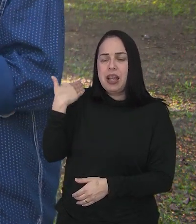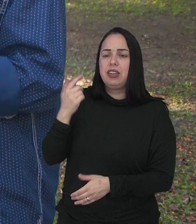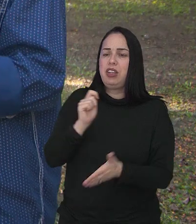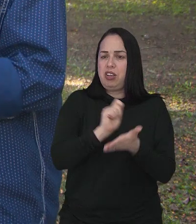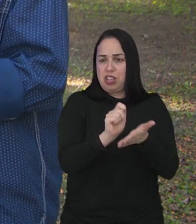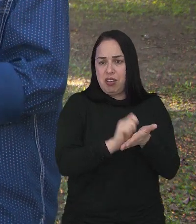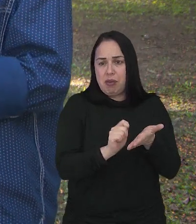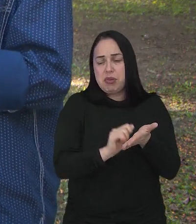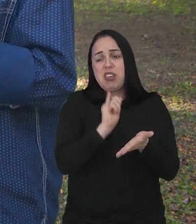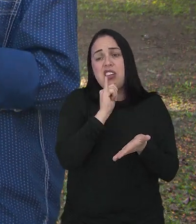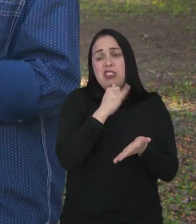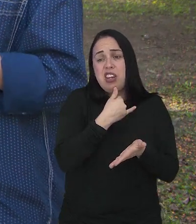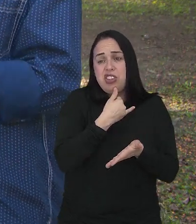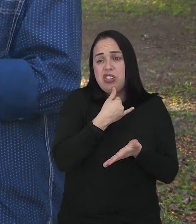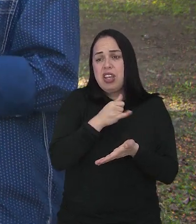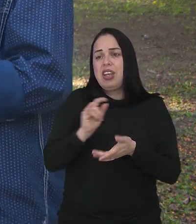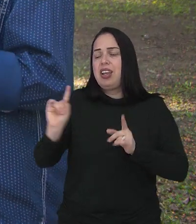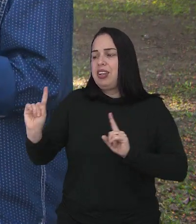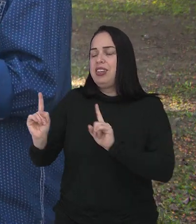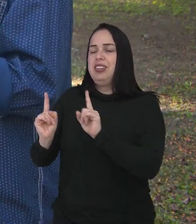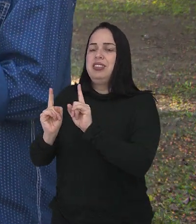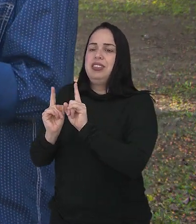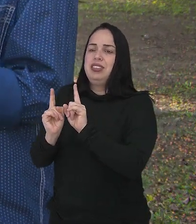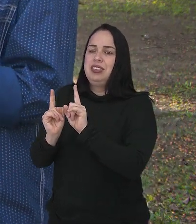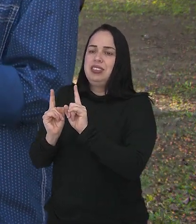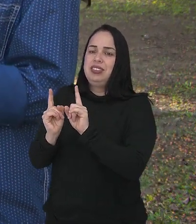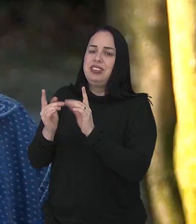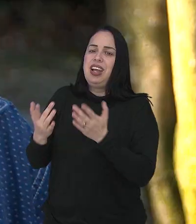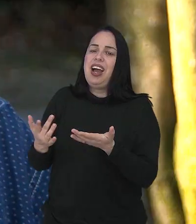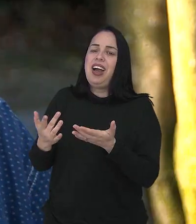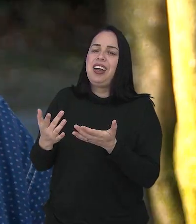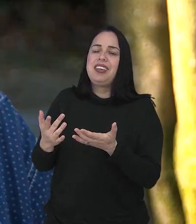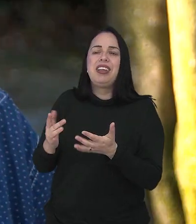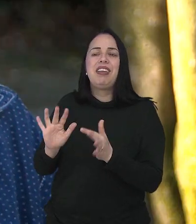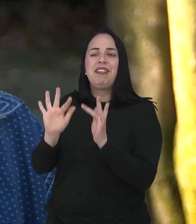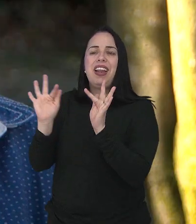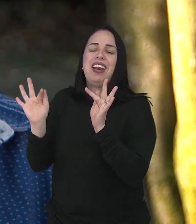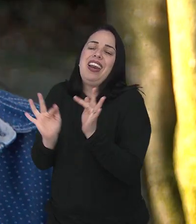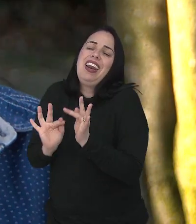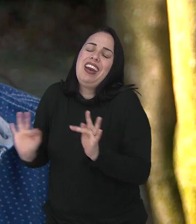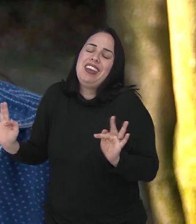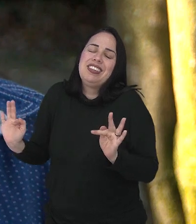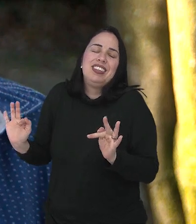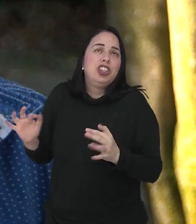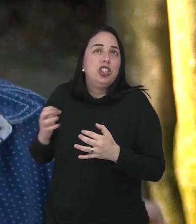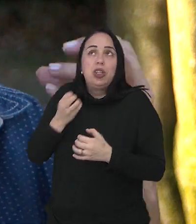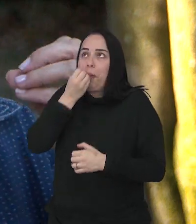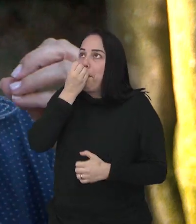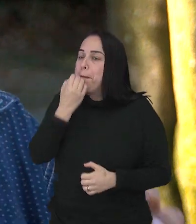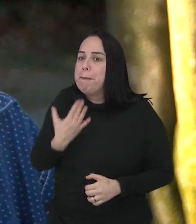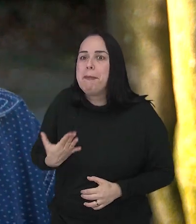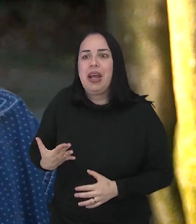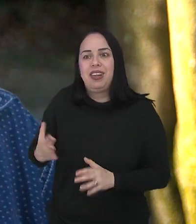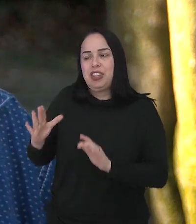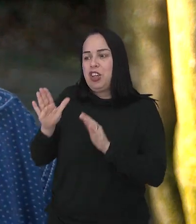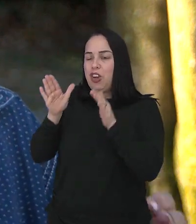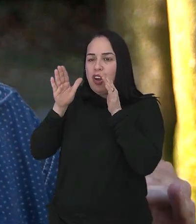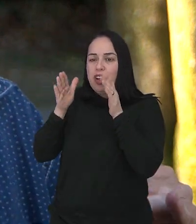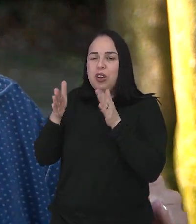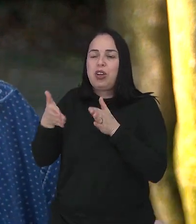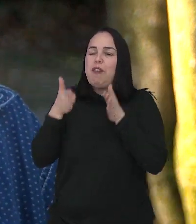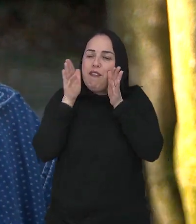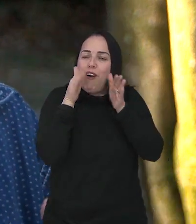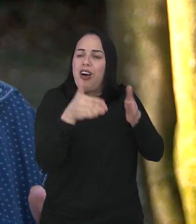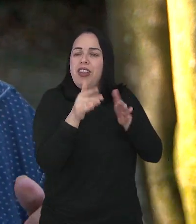poucas músicas, porque para mim é difícil a inspiração na felicidade. E com ele agora eu sou tão plena e estou tão focada em projeto